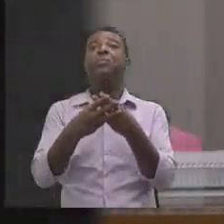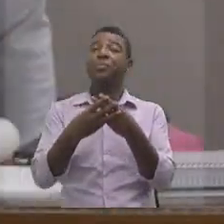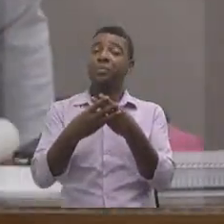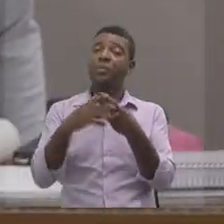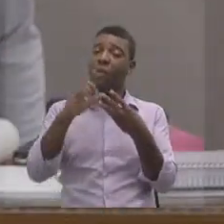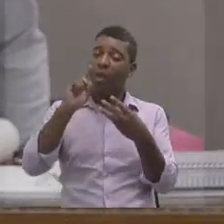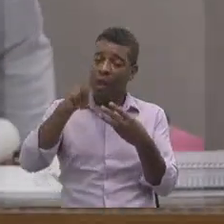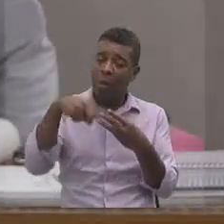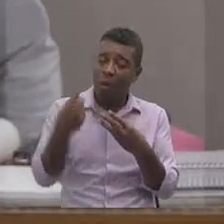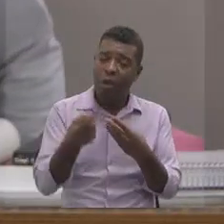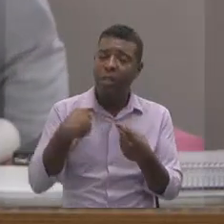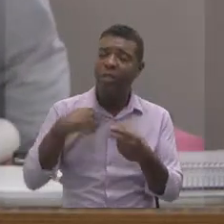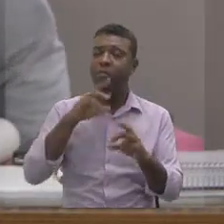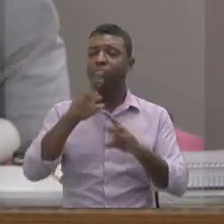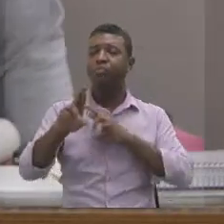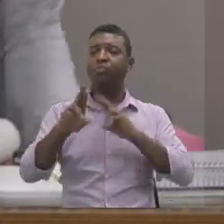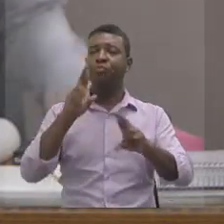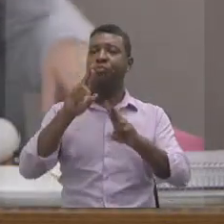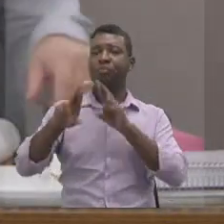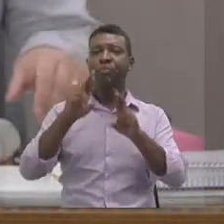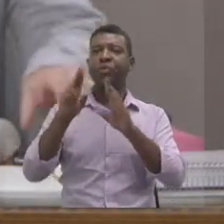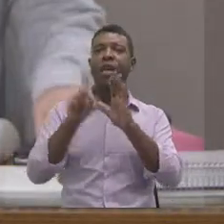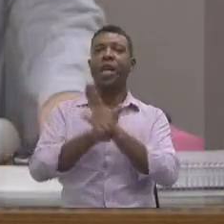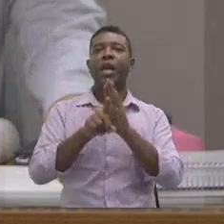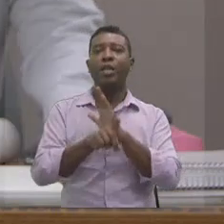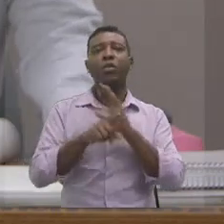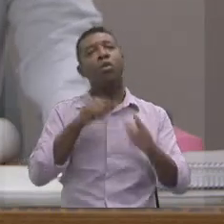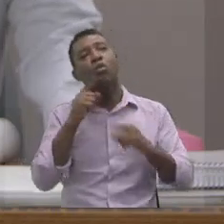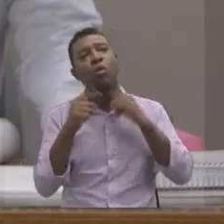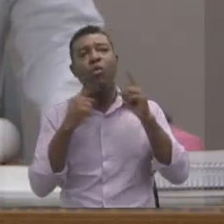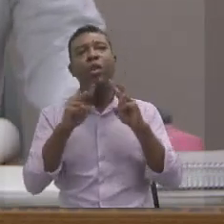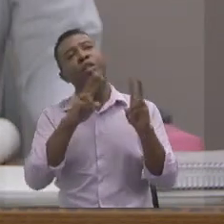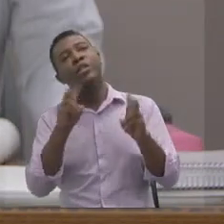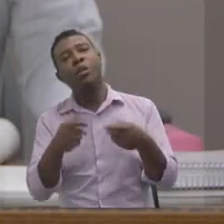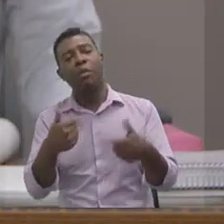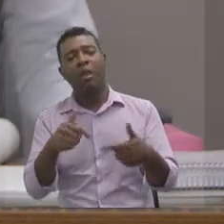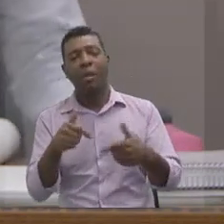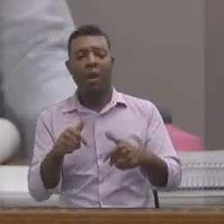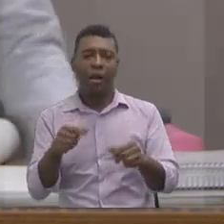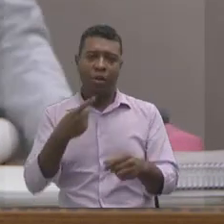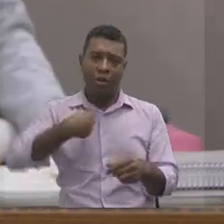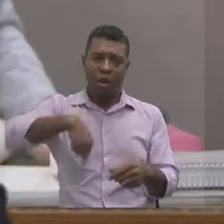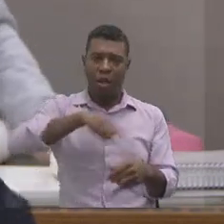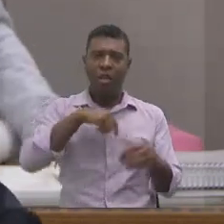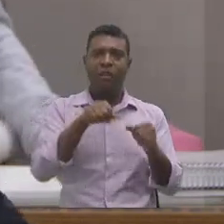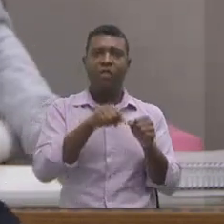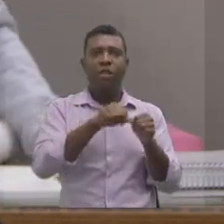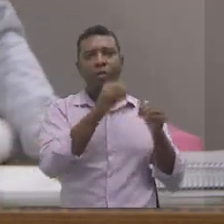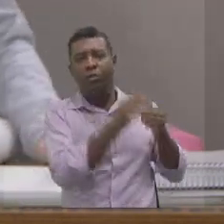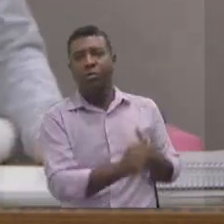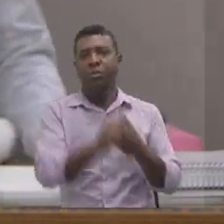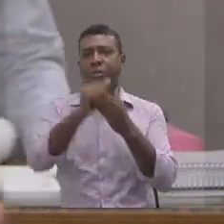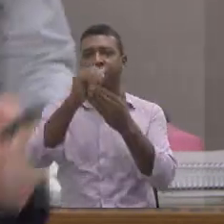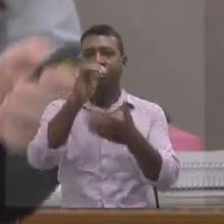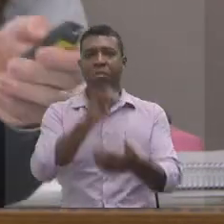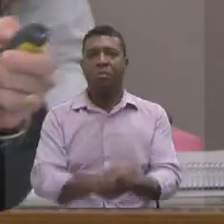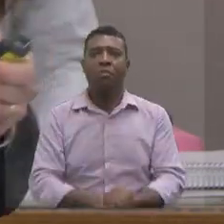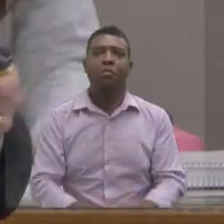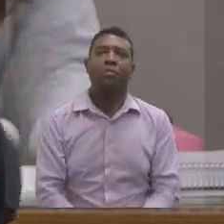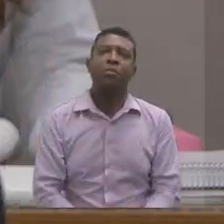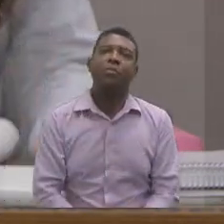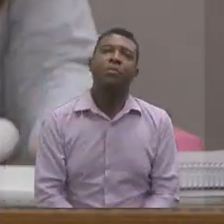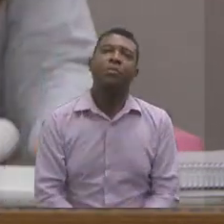responder a todas as questões e todas as dúvidas aqui em relação ao trabalho que vem conduzindo Deixa eu só e